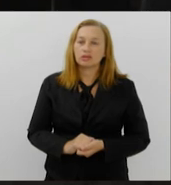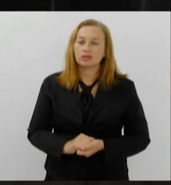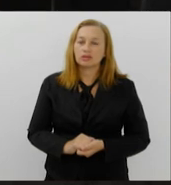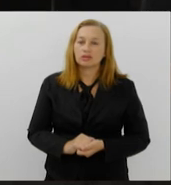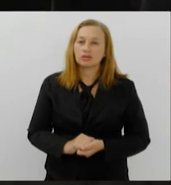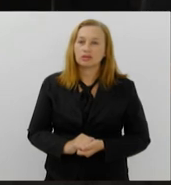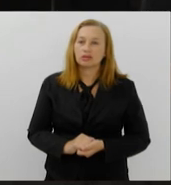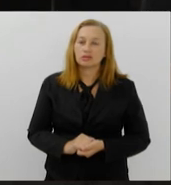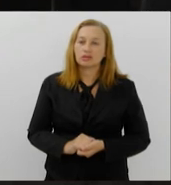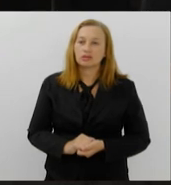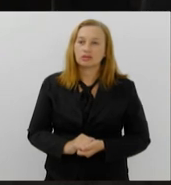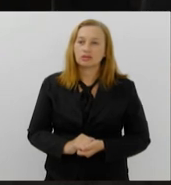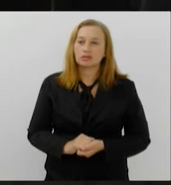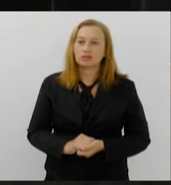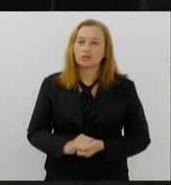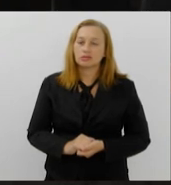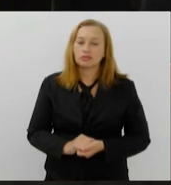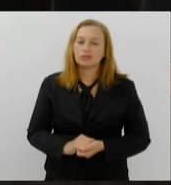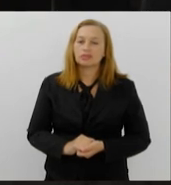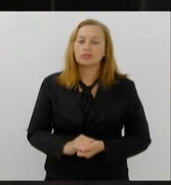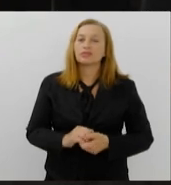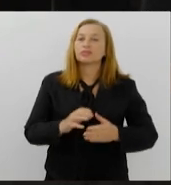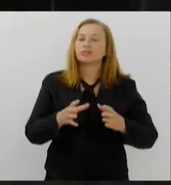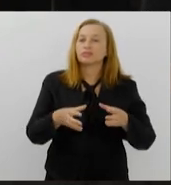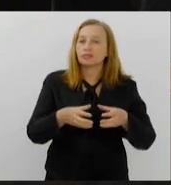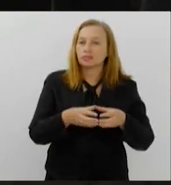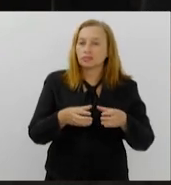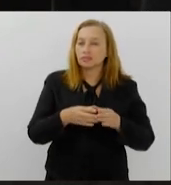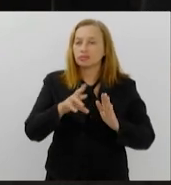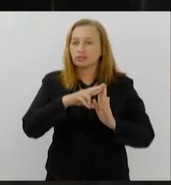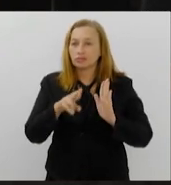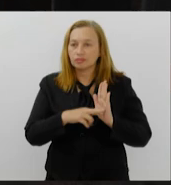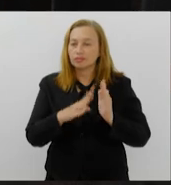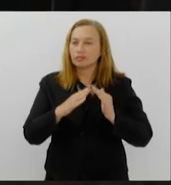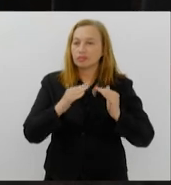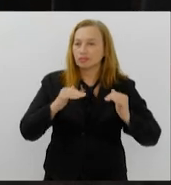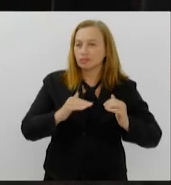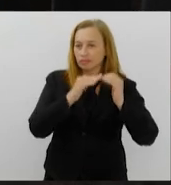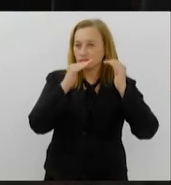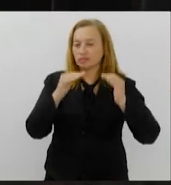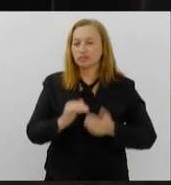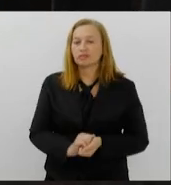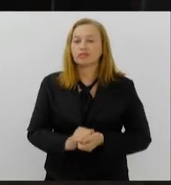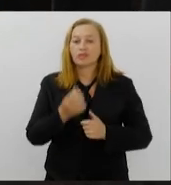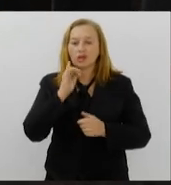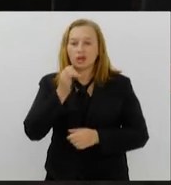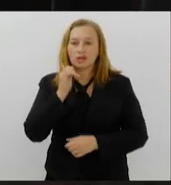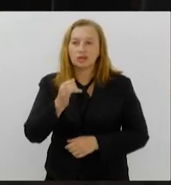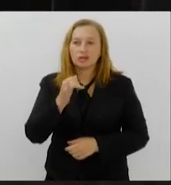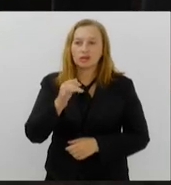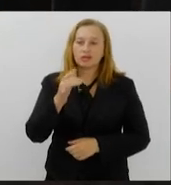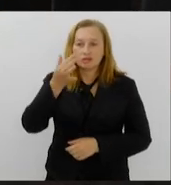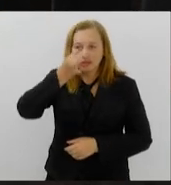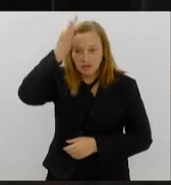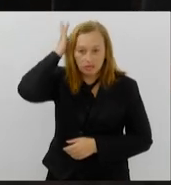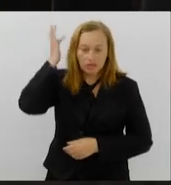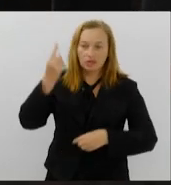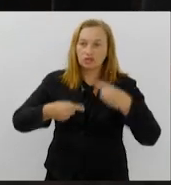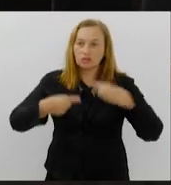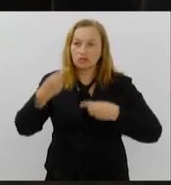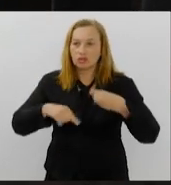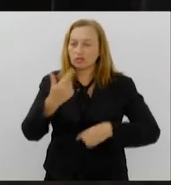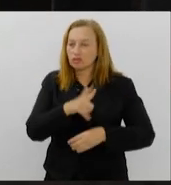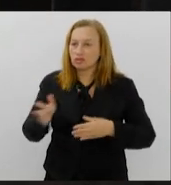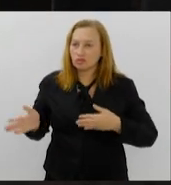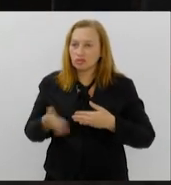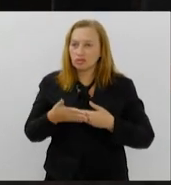Lucas Chumbo. Pareceres das comissões de normas internas e proposições externas favorável. Relator, deputado Fred Pacheco. Em discussão, não havendo